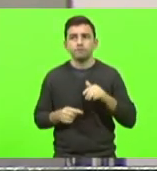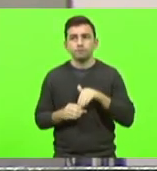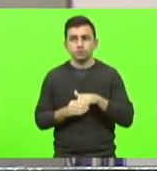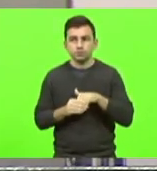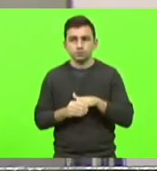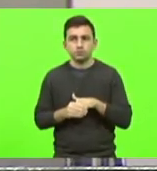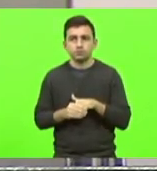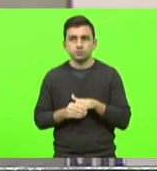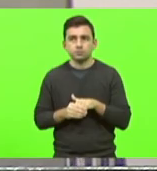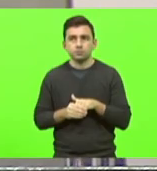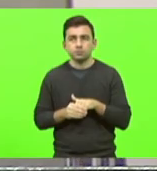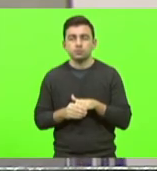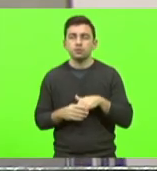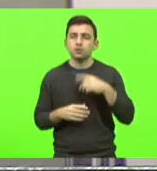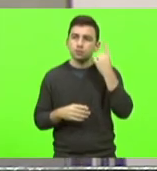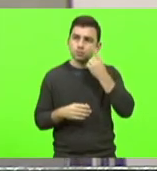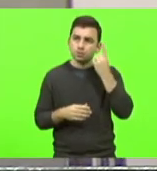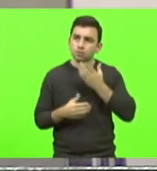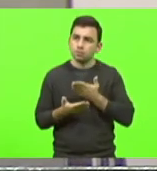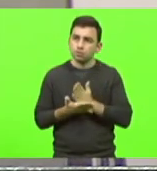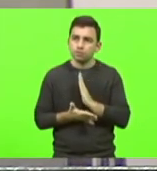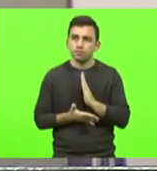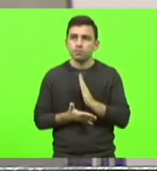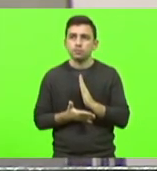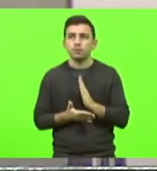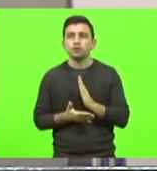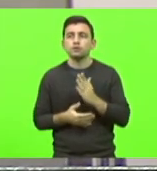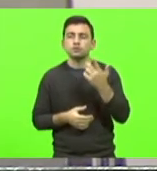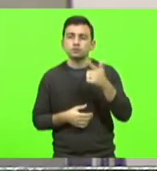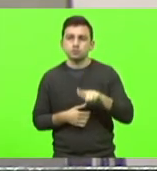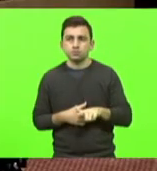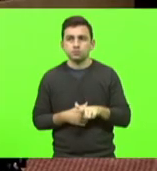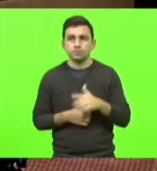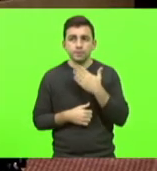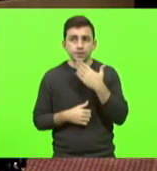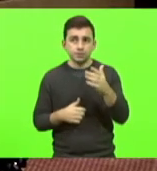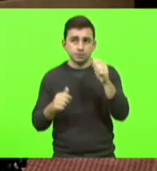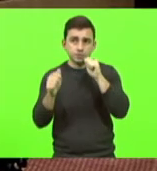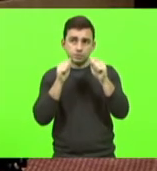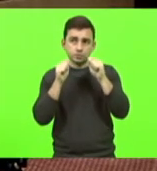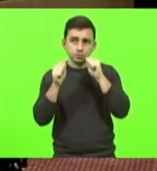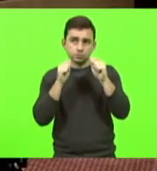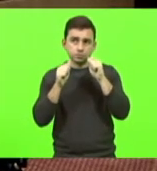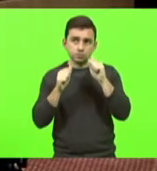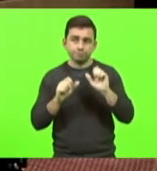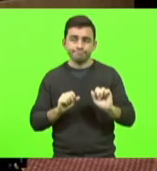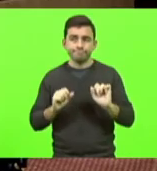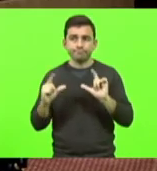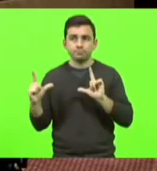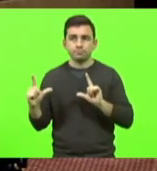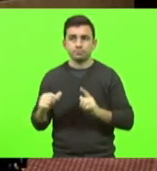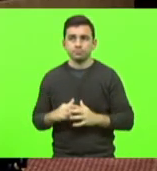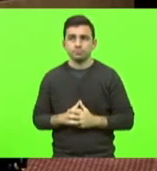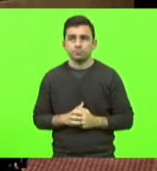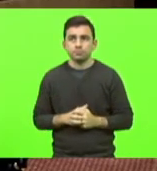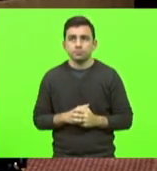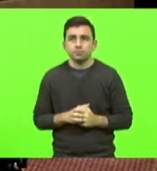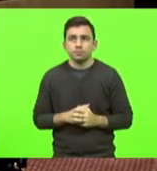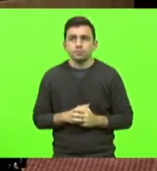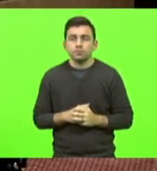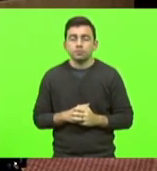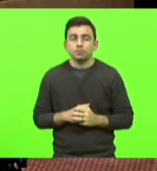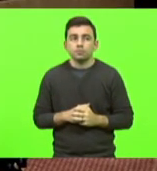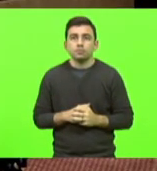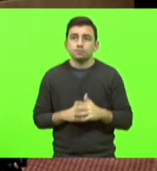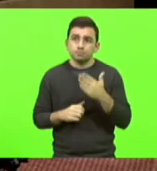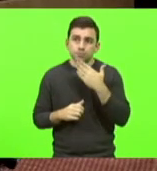votação deputados que aprovam novamente no painel para assessoria que abra o painel para que possamos exercer o